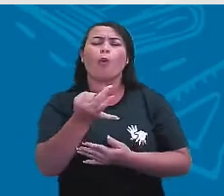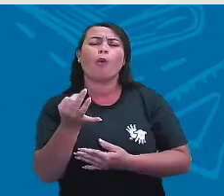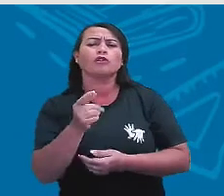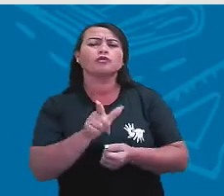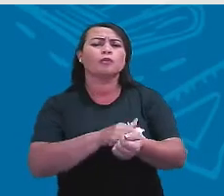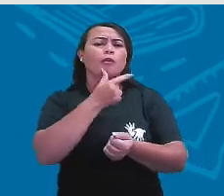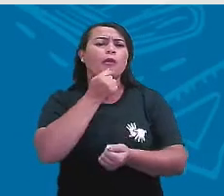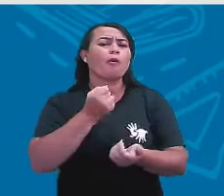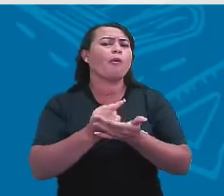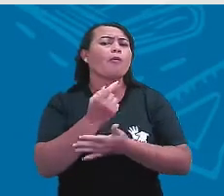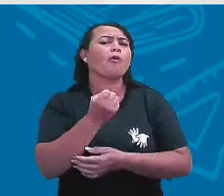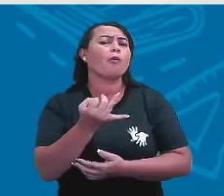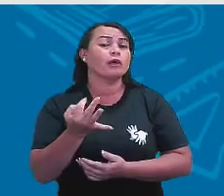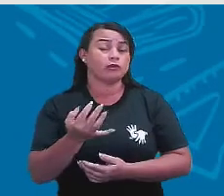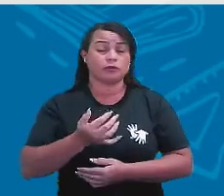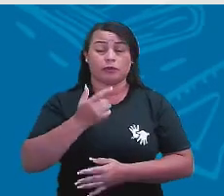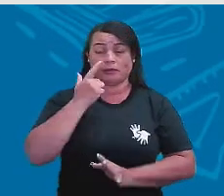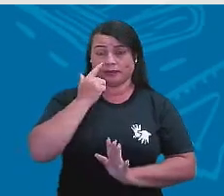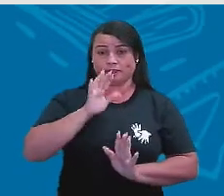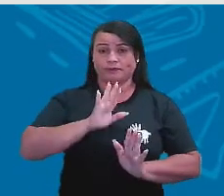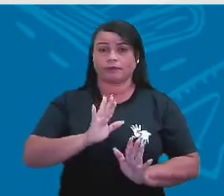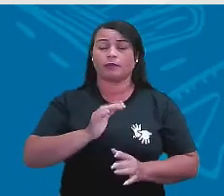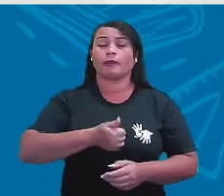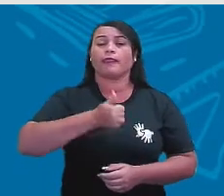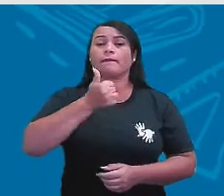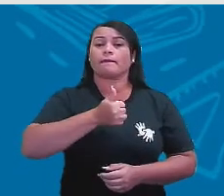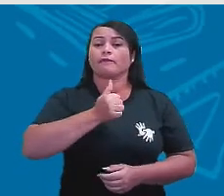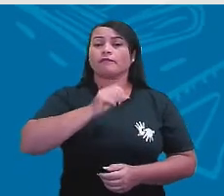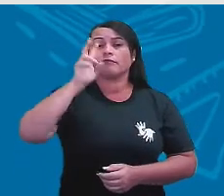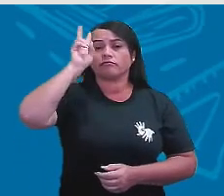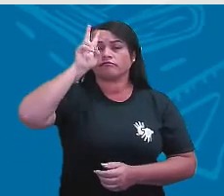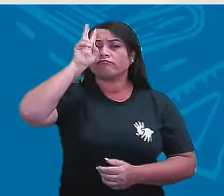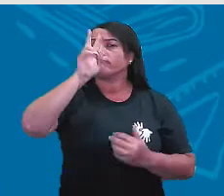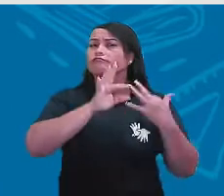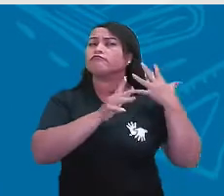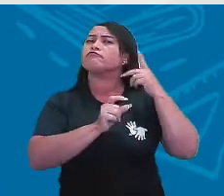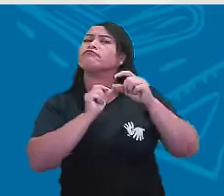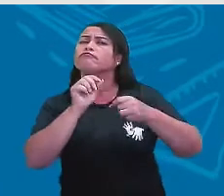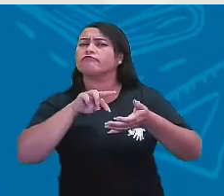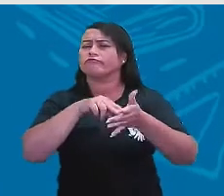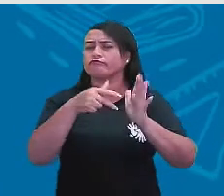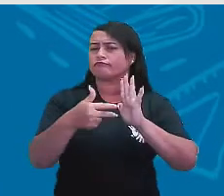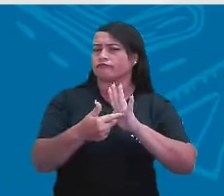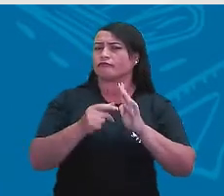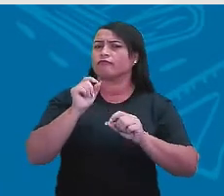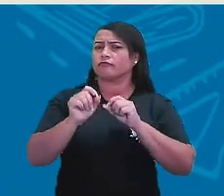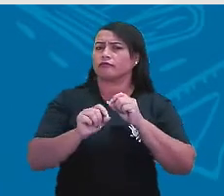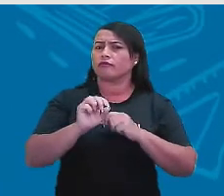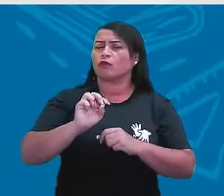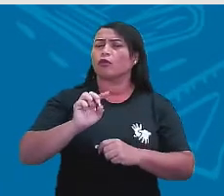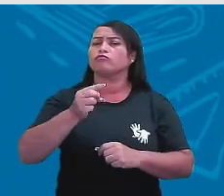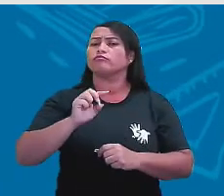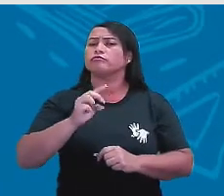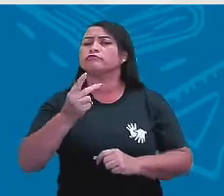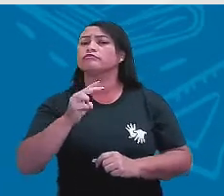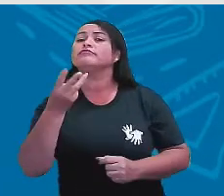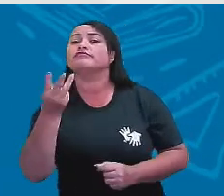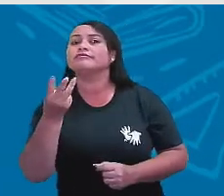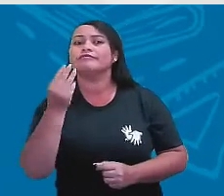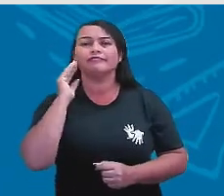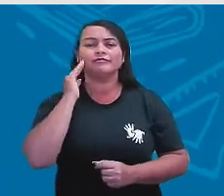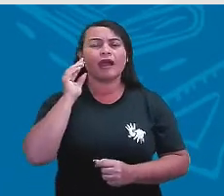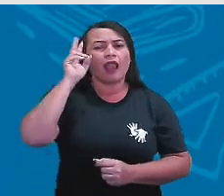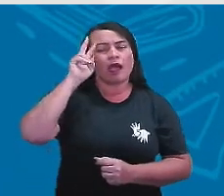comprou? Bom, primeiro, a gente precisa relembrar o que é o triplo. Lembra nas nossas aulinhas anteriores, quando a gente